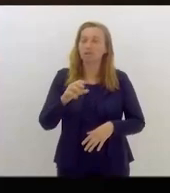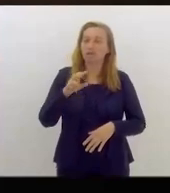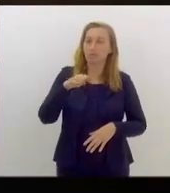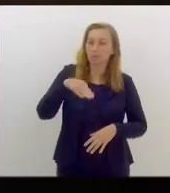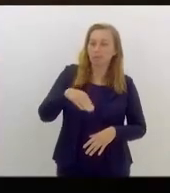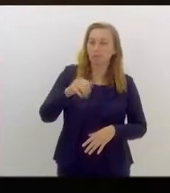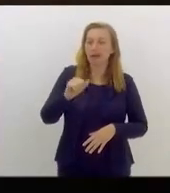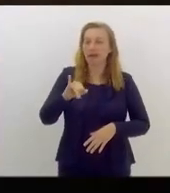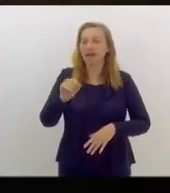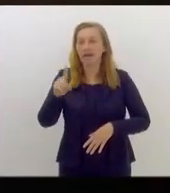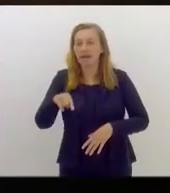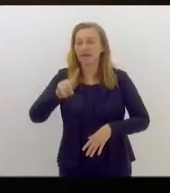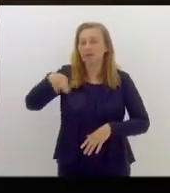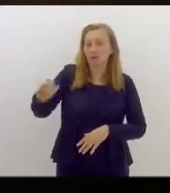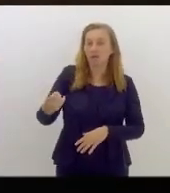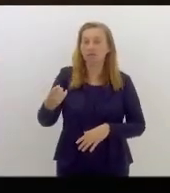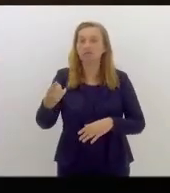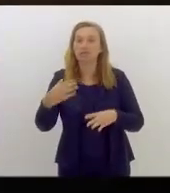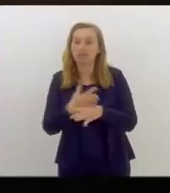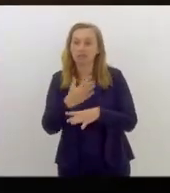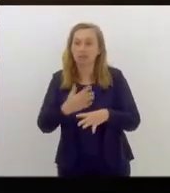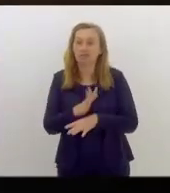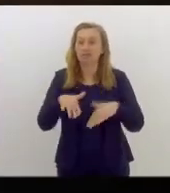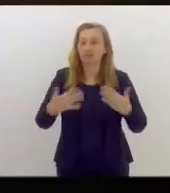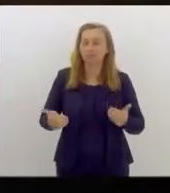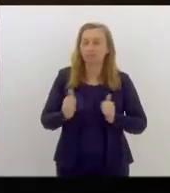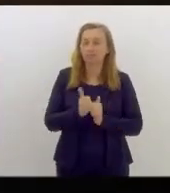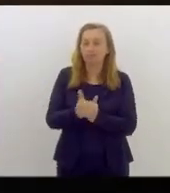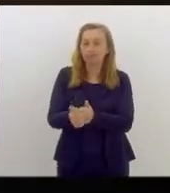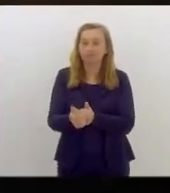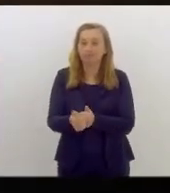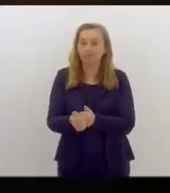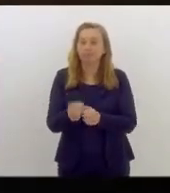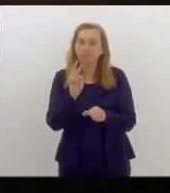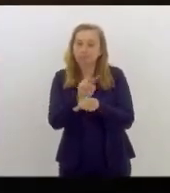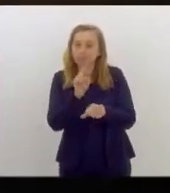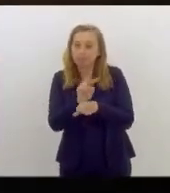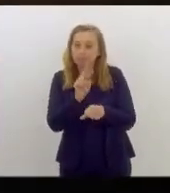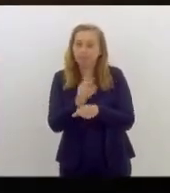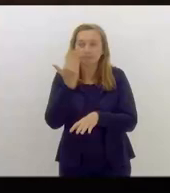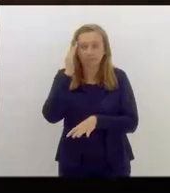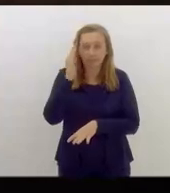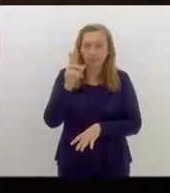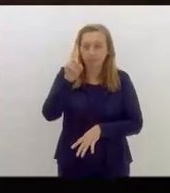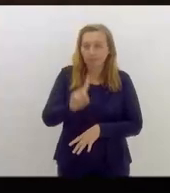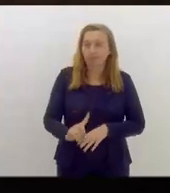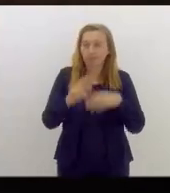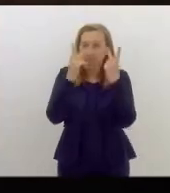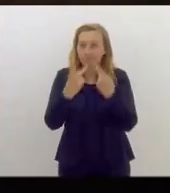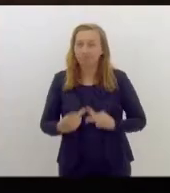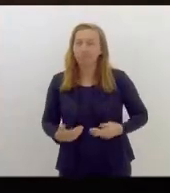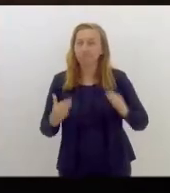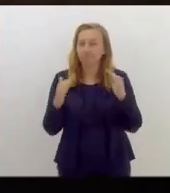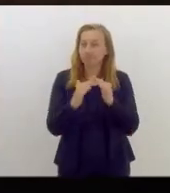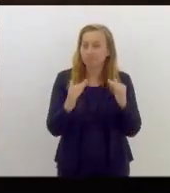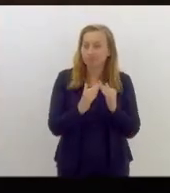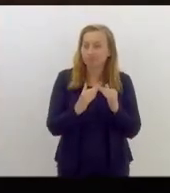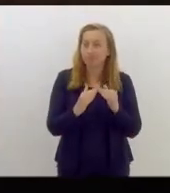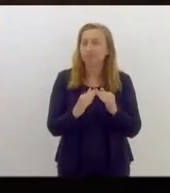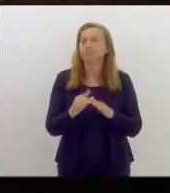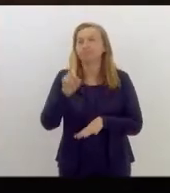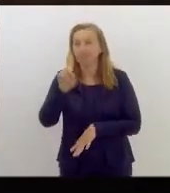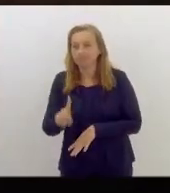outras cidades também do norte e noroeste. Então, seguiremos vigilantes aqui, tendo entendimento que o direito à moradia, o direito